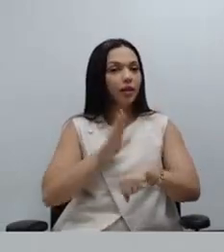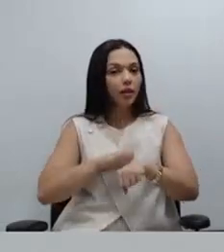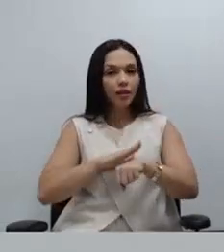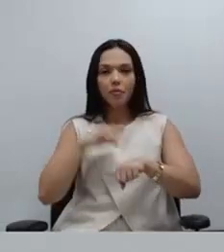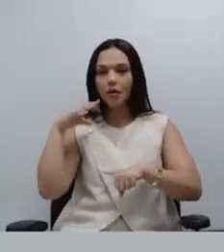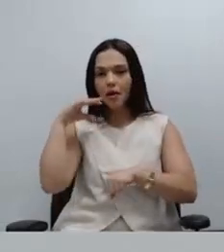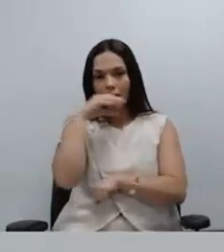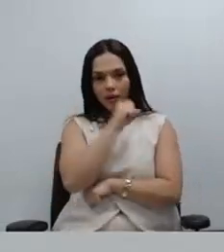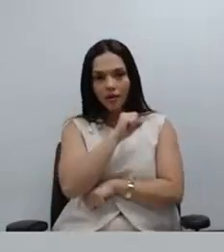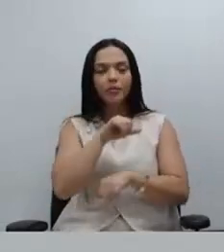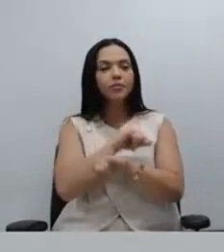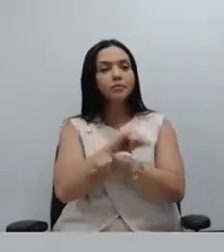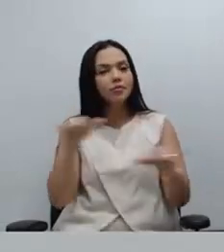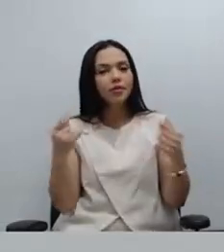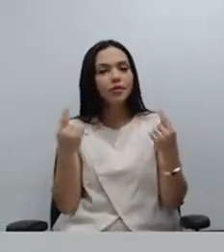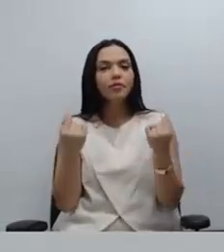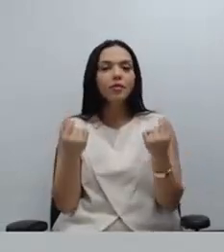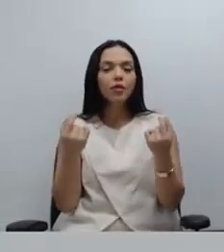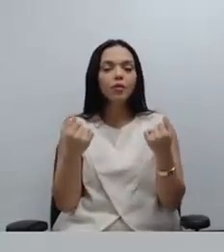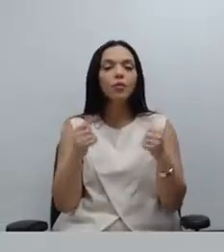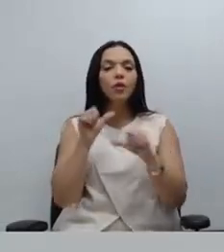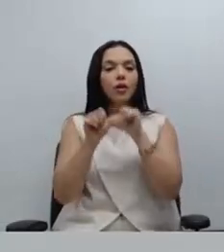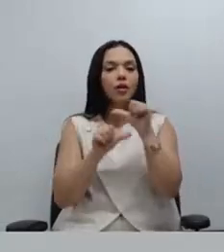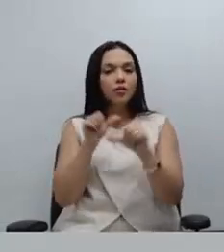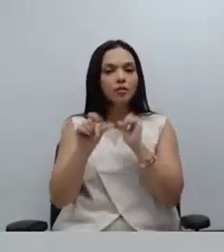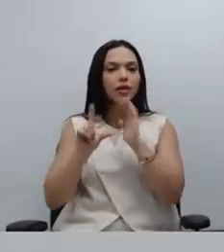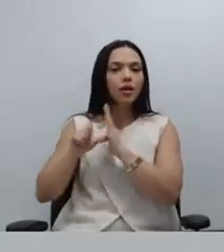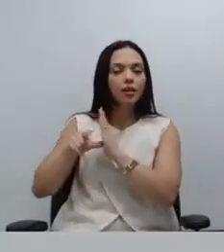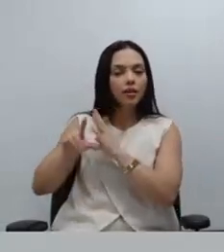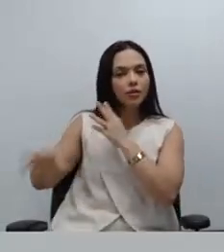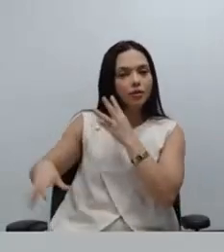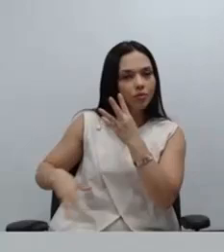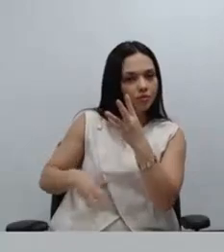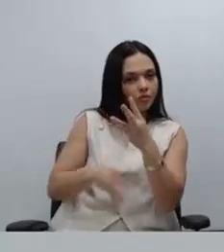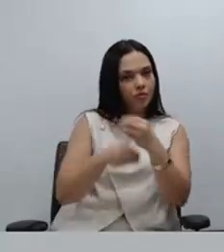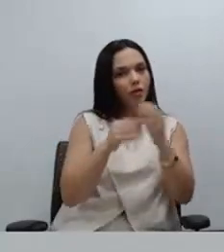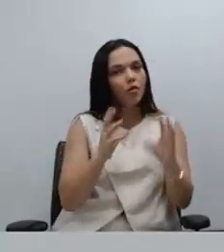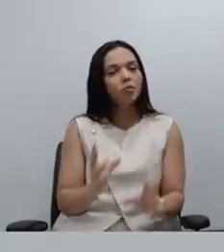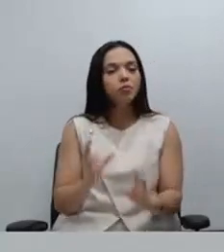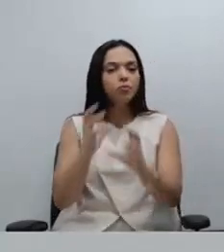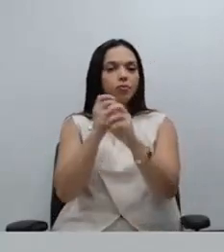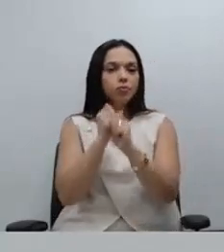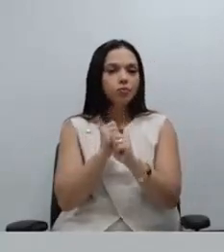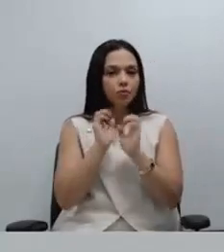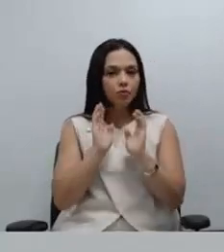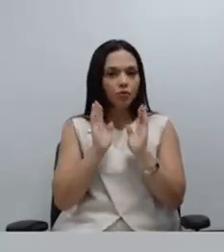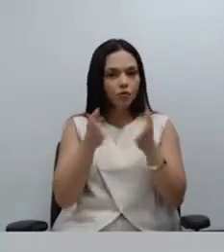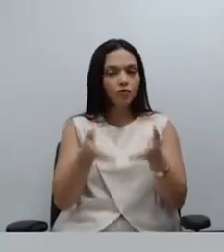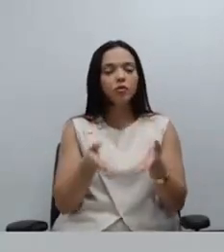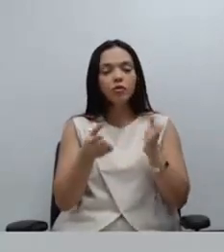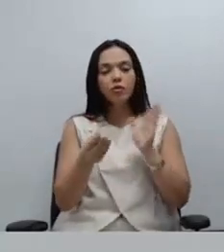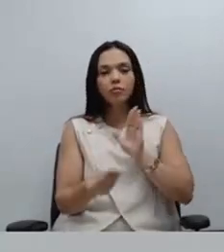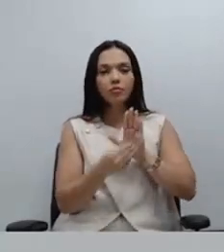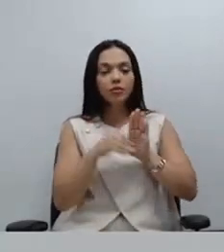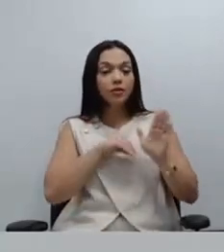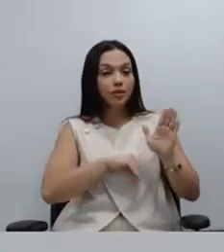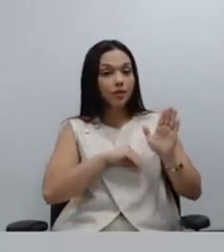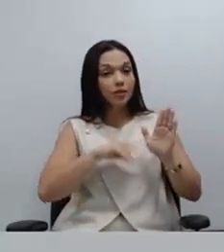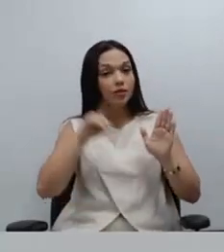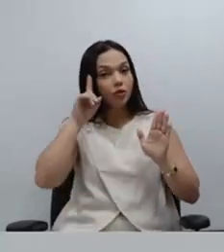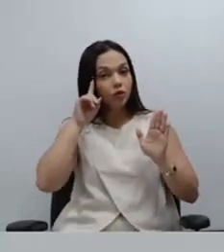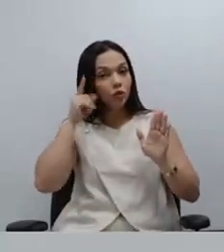relação aos valores atualizados e também com os atrasados, tudo isso já constando no Olerite, foi publicado na data de ontem,